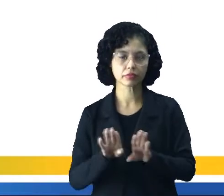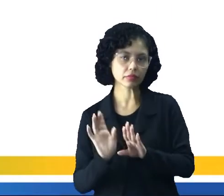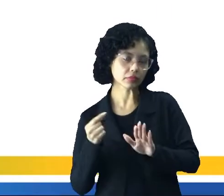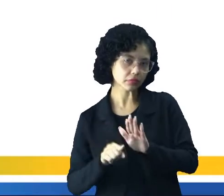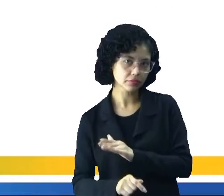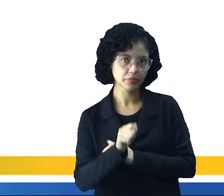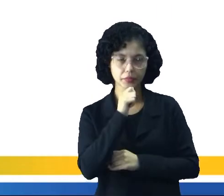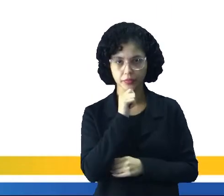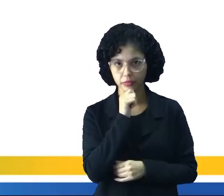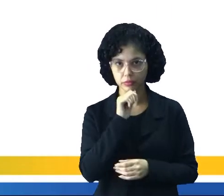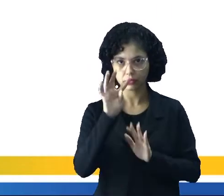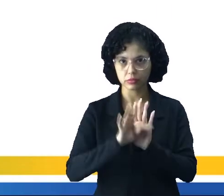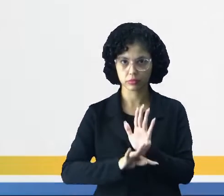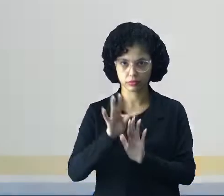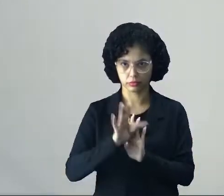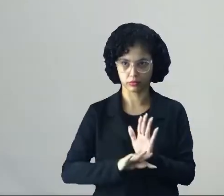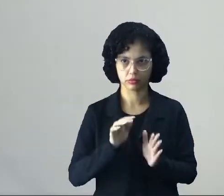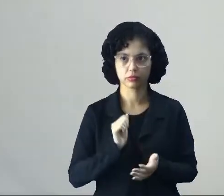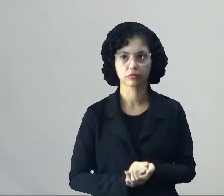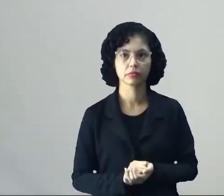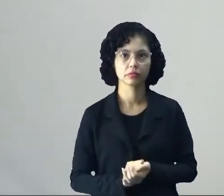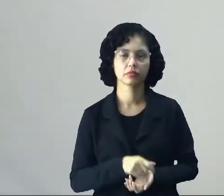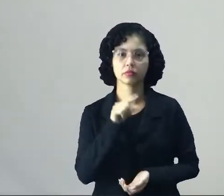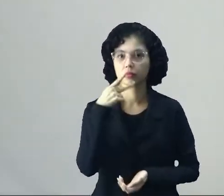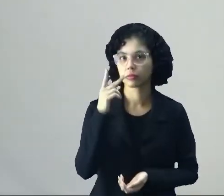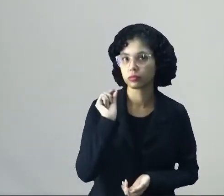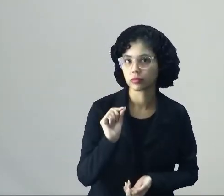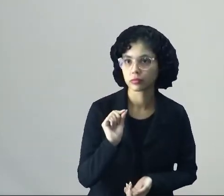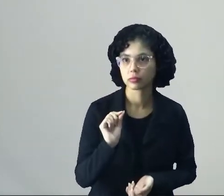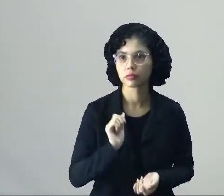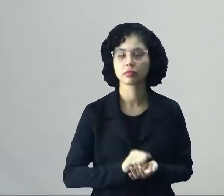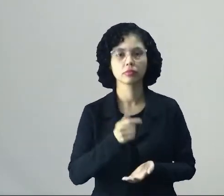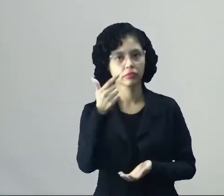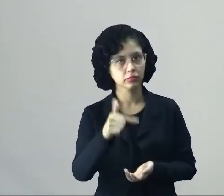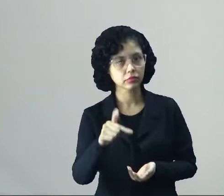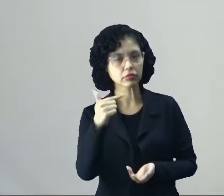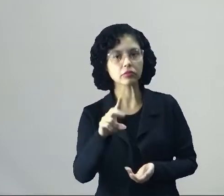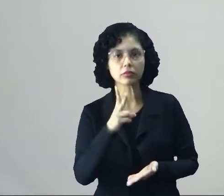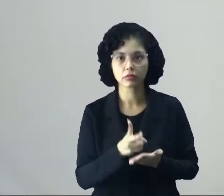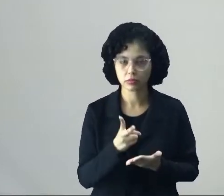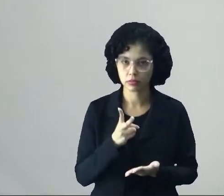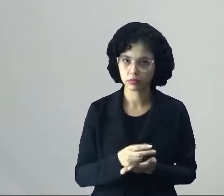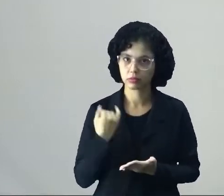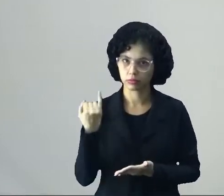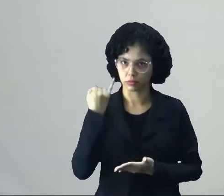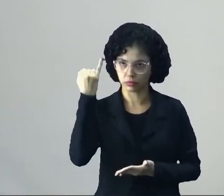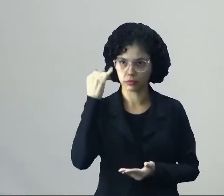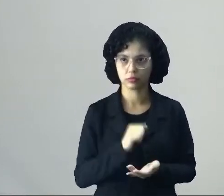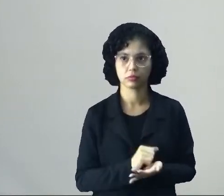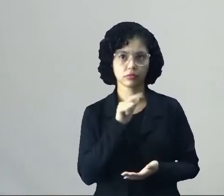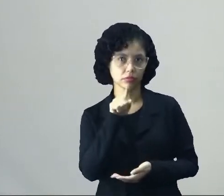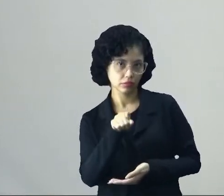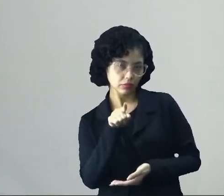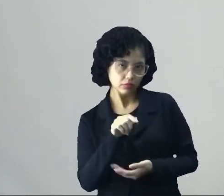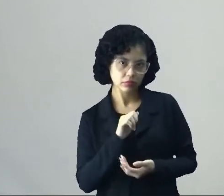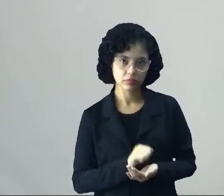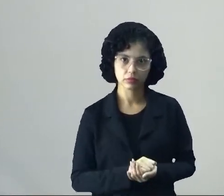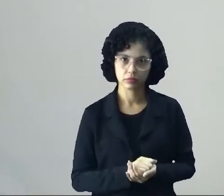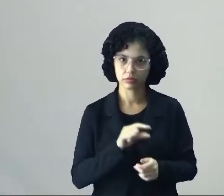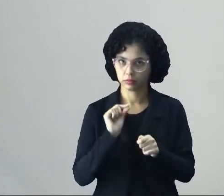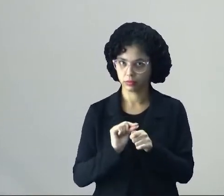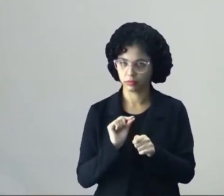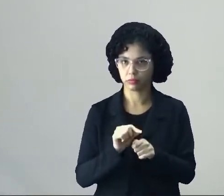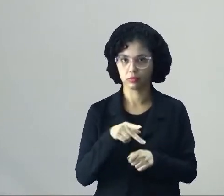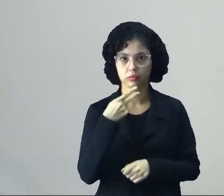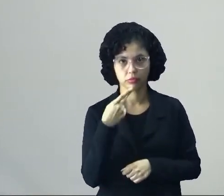dentro de um dado conjunto textual. Então, o que ele está dizendo? Que às vezes a repetição ela é importante para você